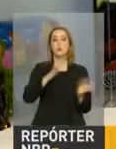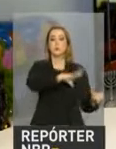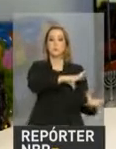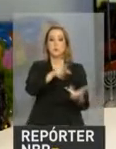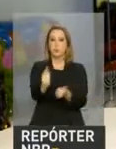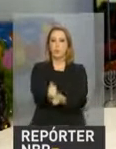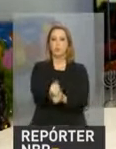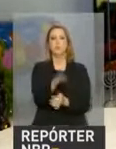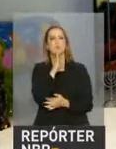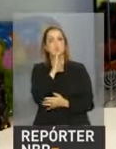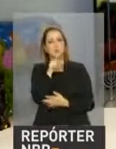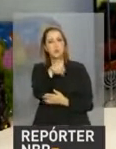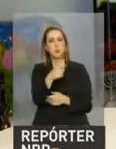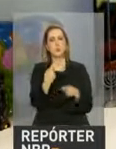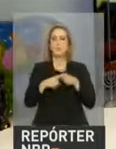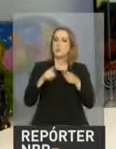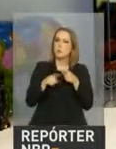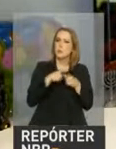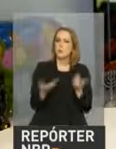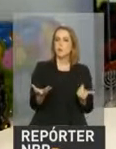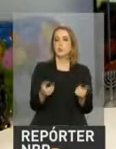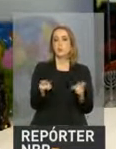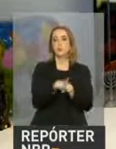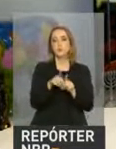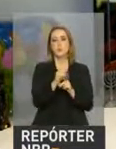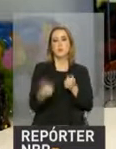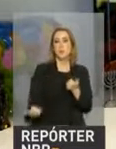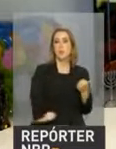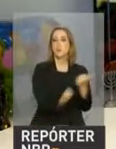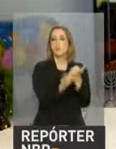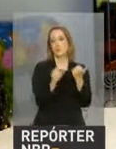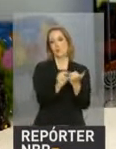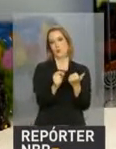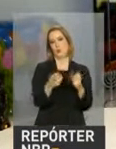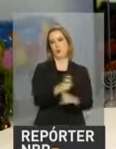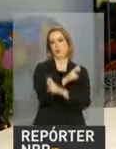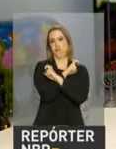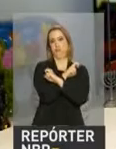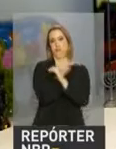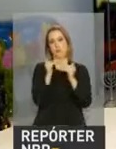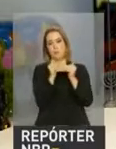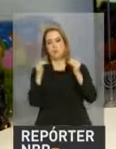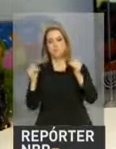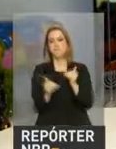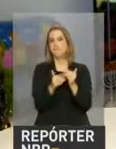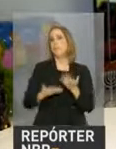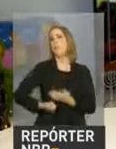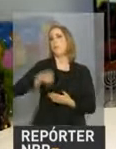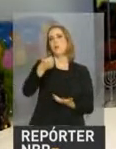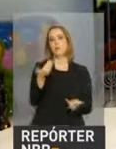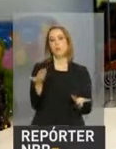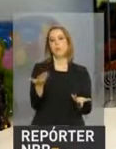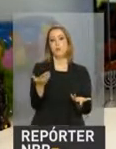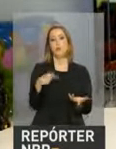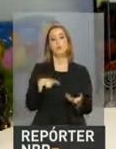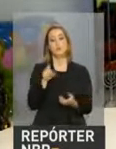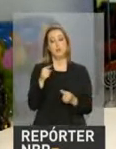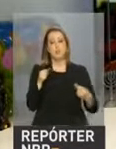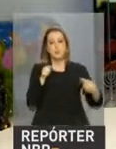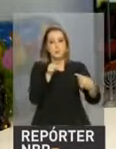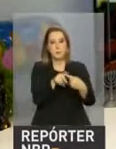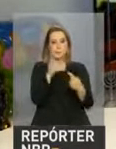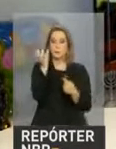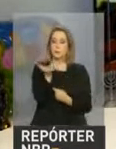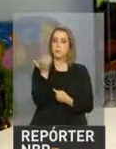de de risco e perseguir a descontinuidade substituição de produtos de alto risco produtos menor risco é uma uma meta que